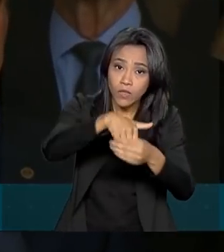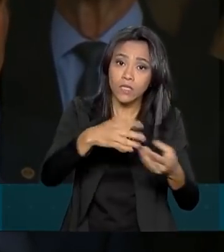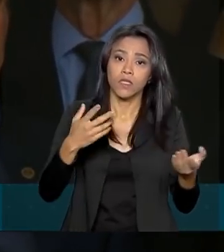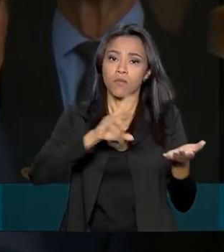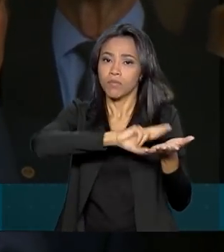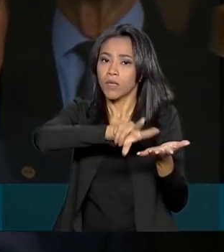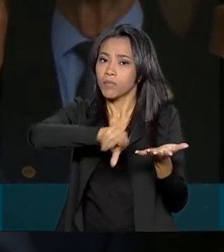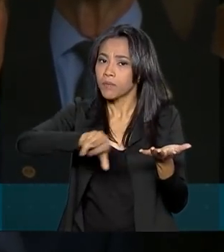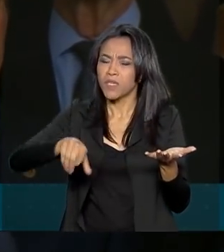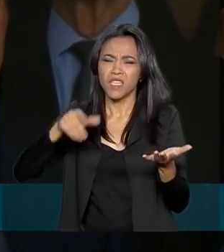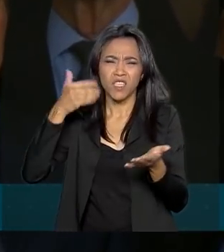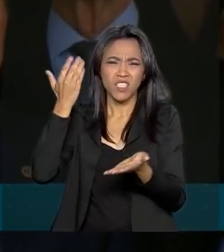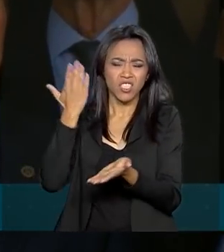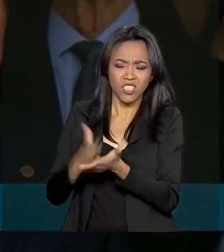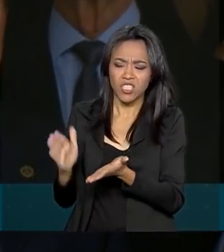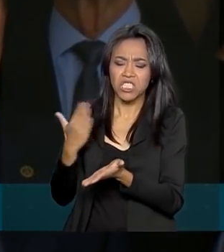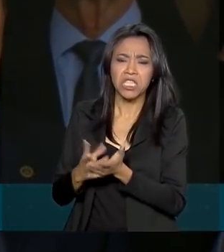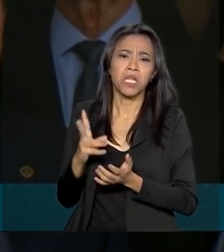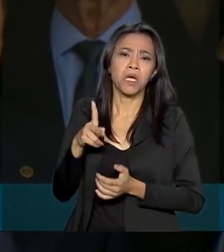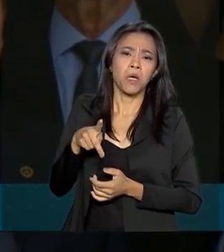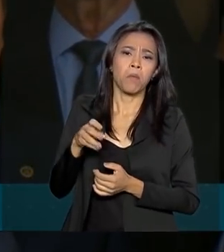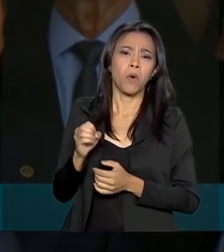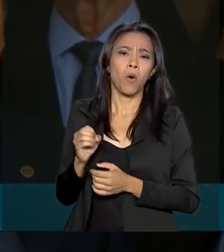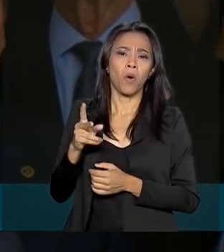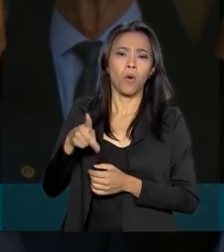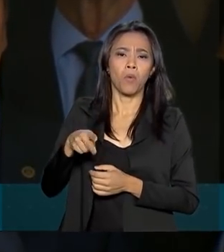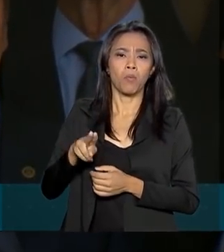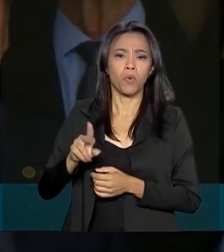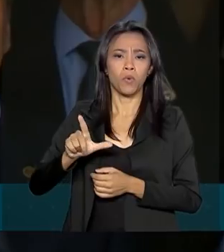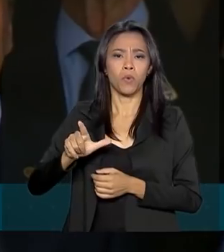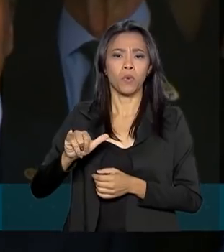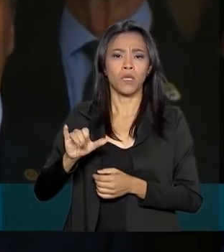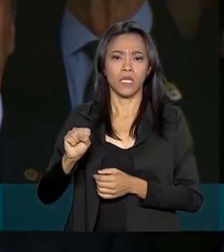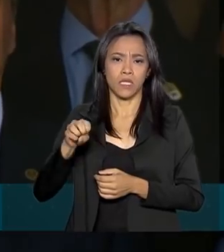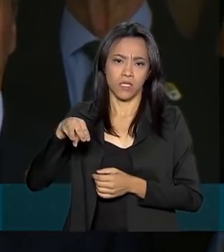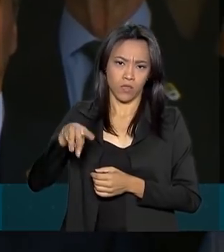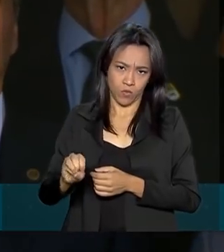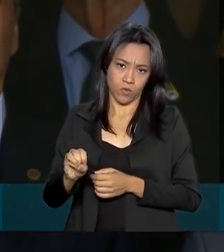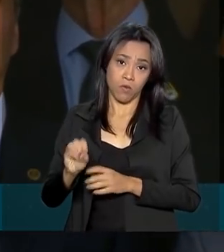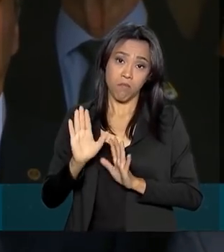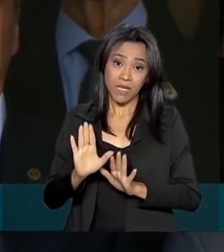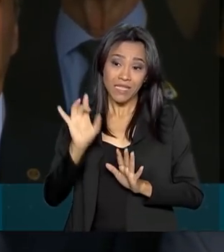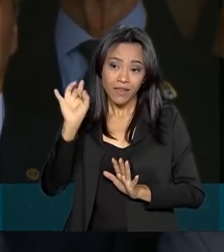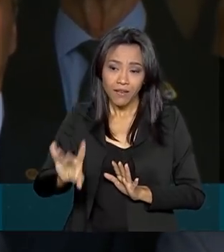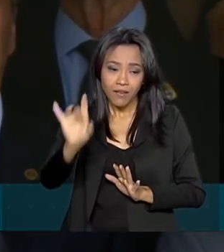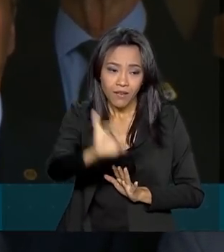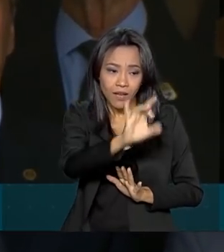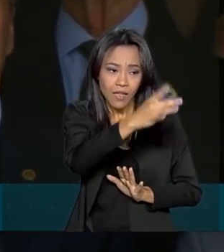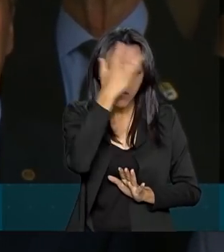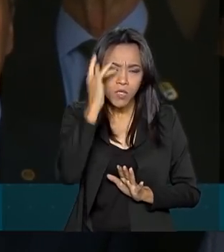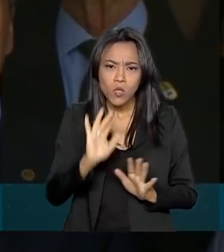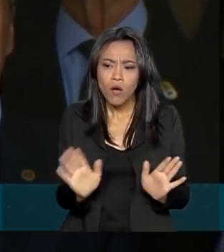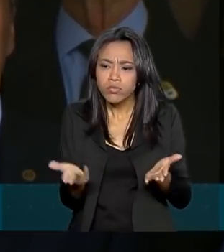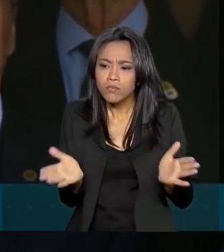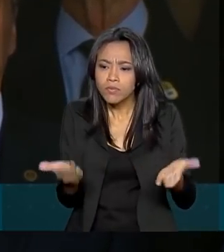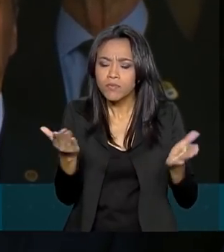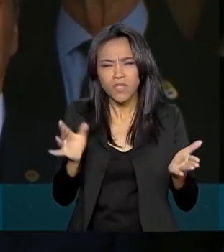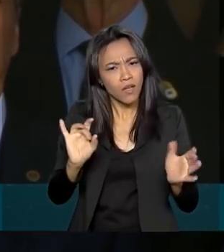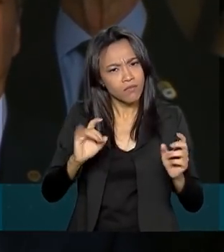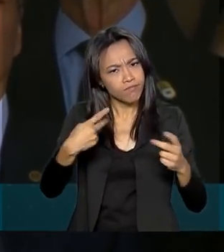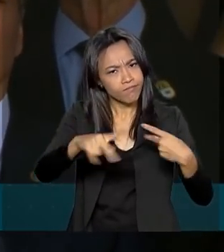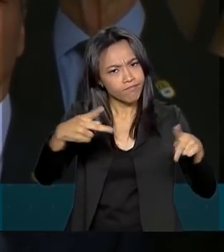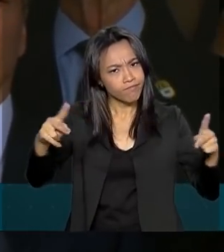do populismo, que estimulem a cada um ser realmente